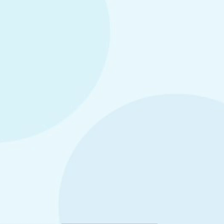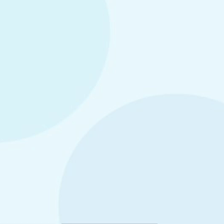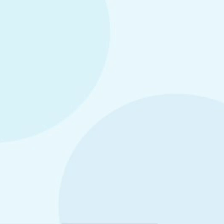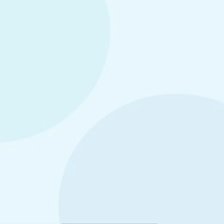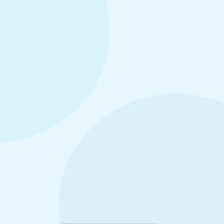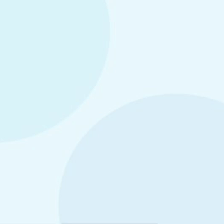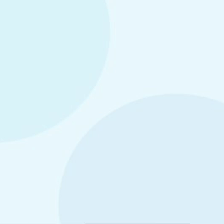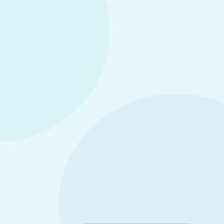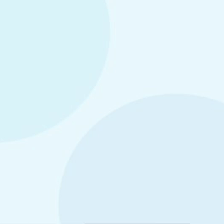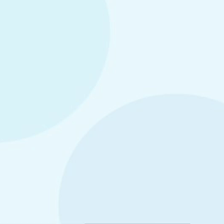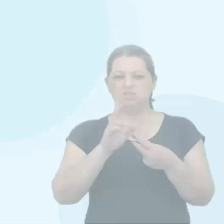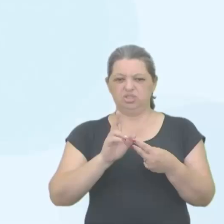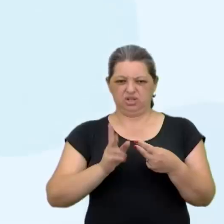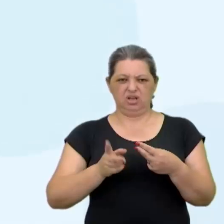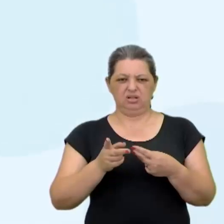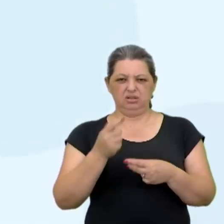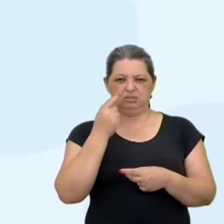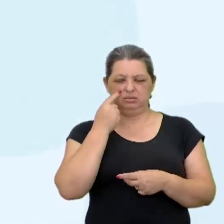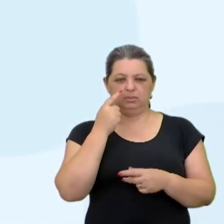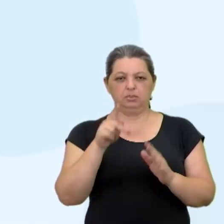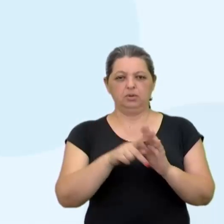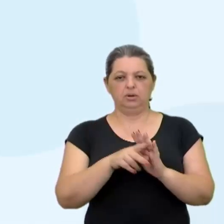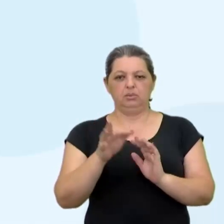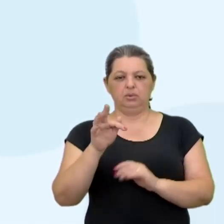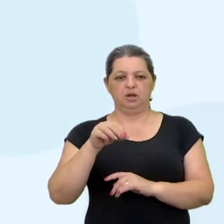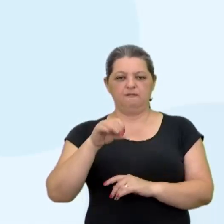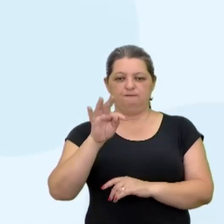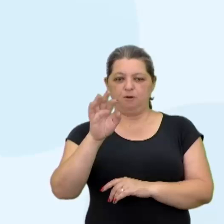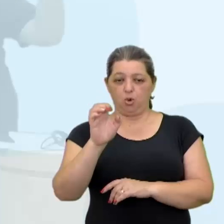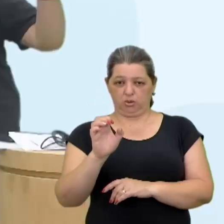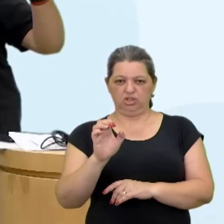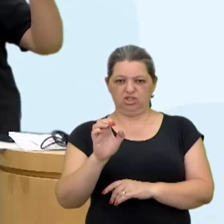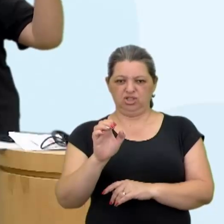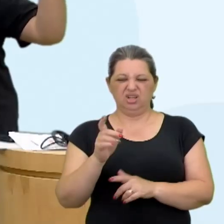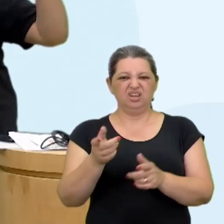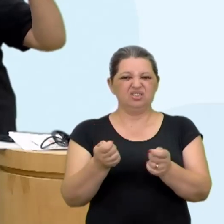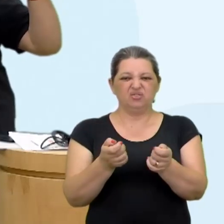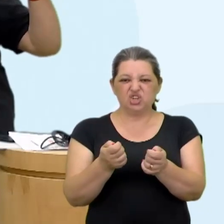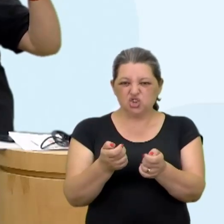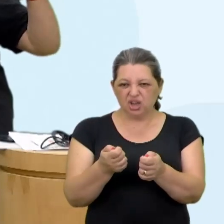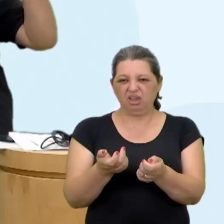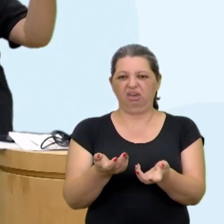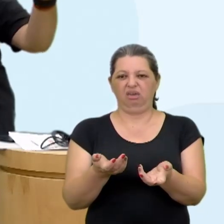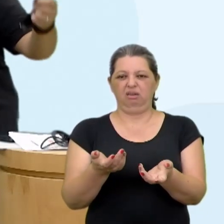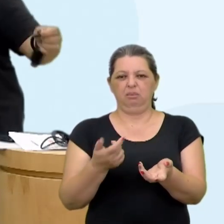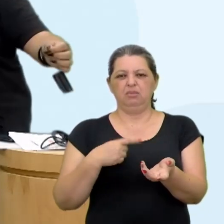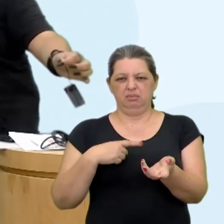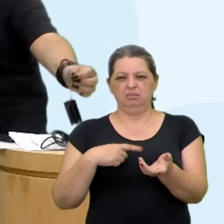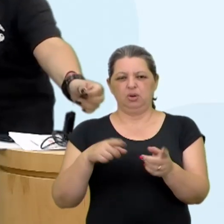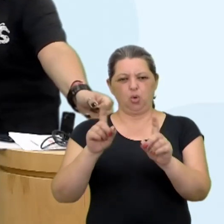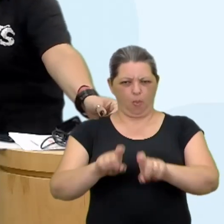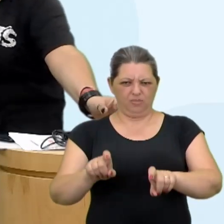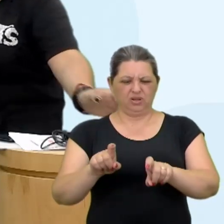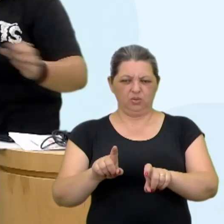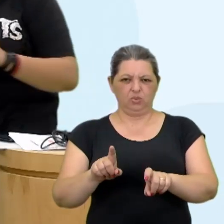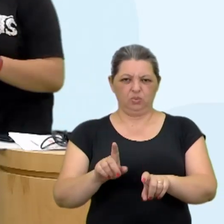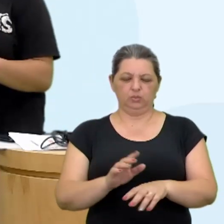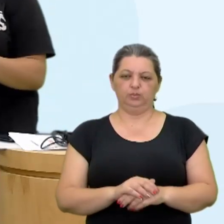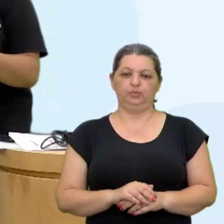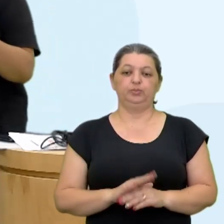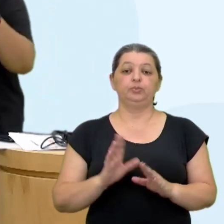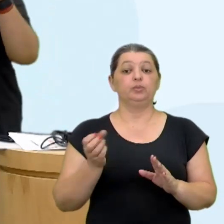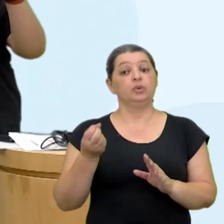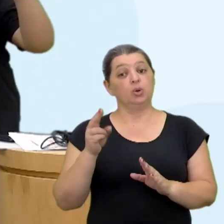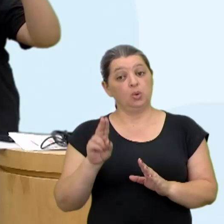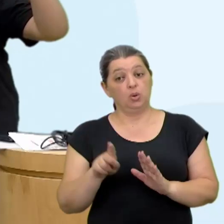vocês estão acostumados com de fonte de videogame, fonte de computador, tá? Ou